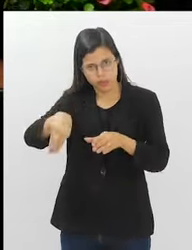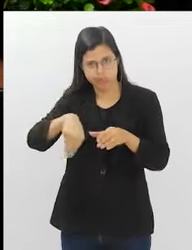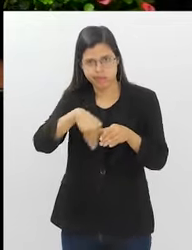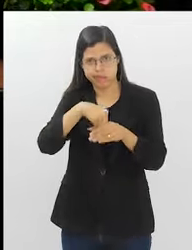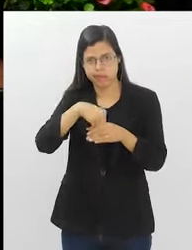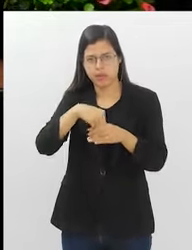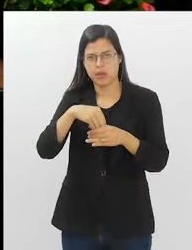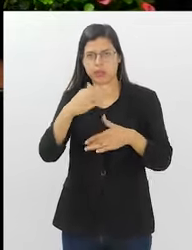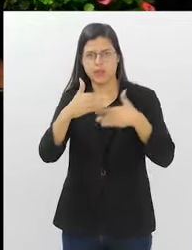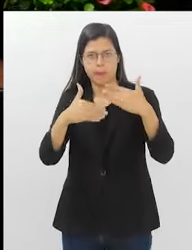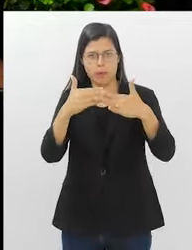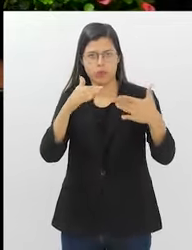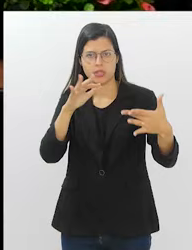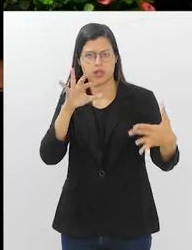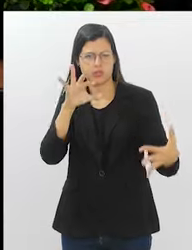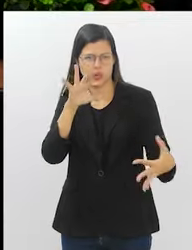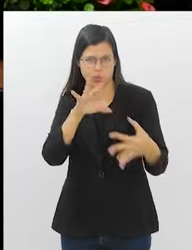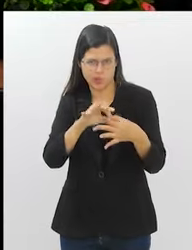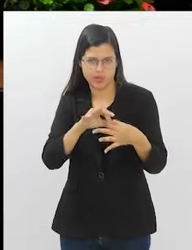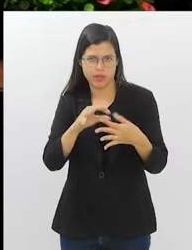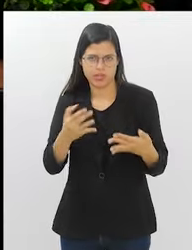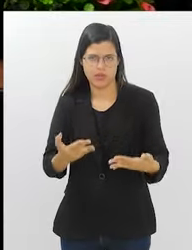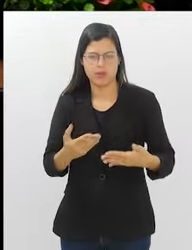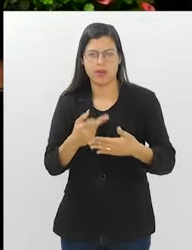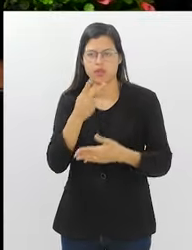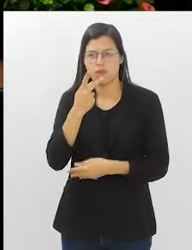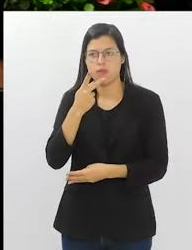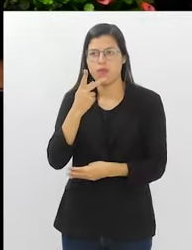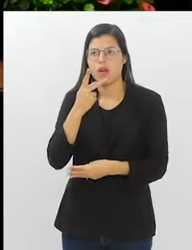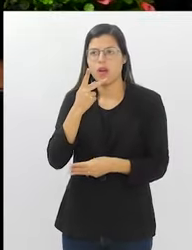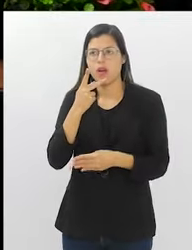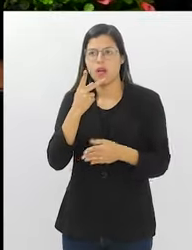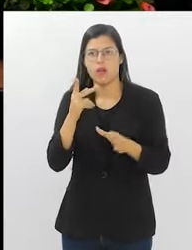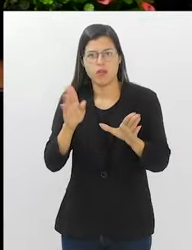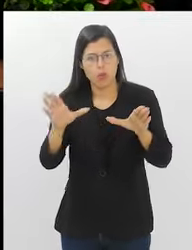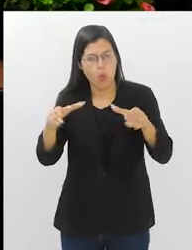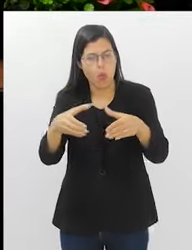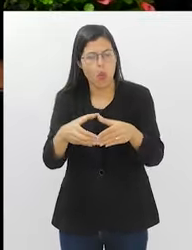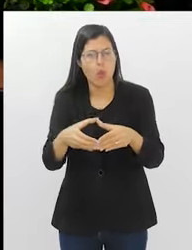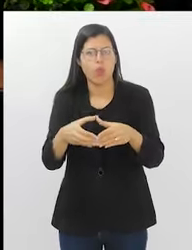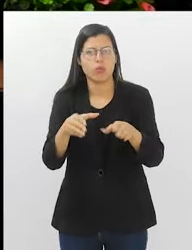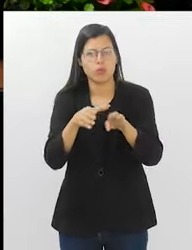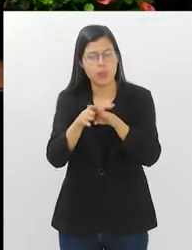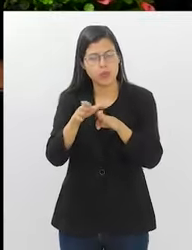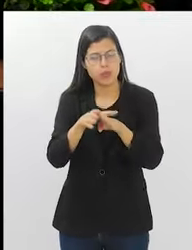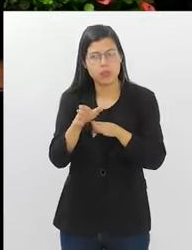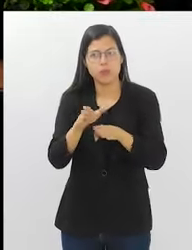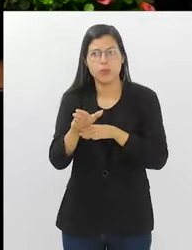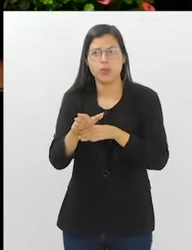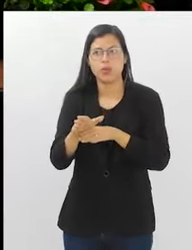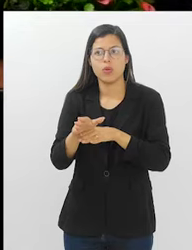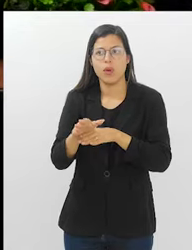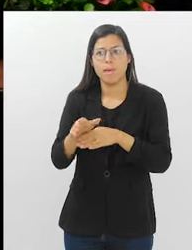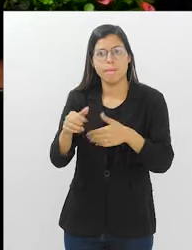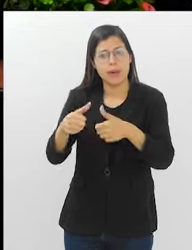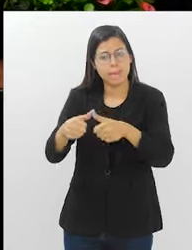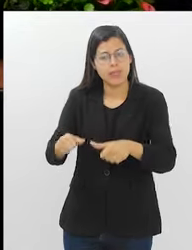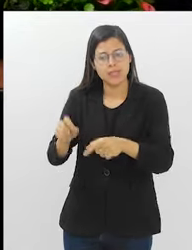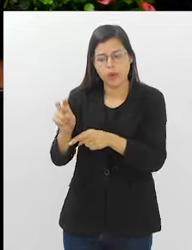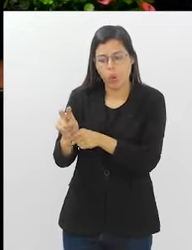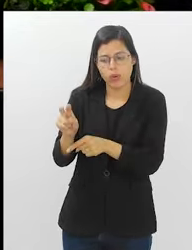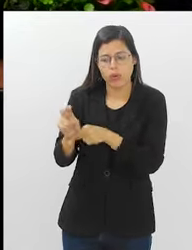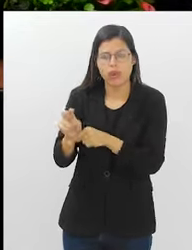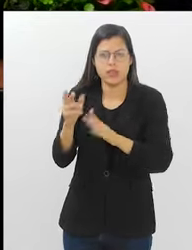adesão a esse processo de unificação, que a gente fala, né, que é de conjunto de procedimentos para preservar os